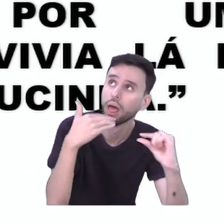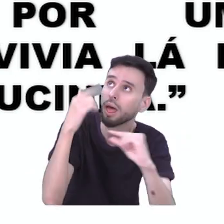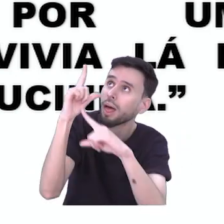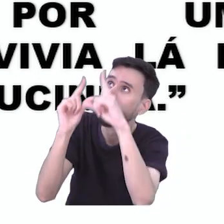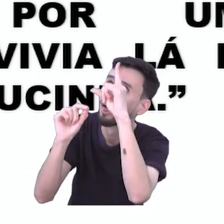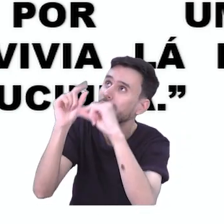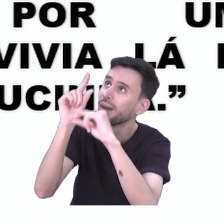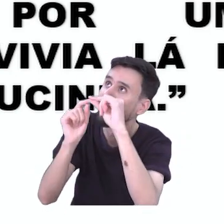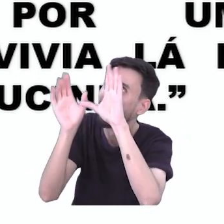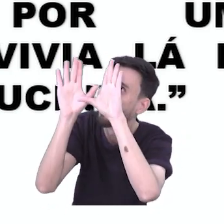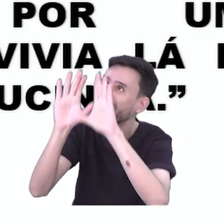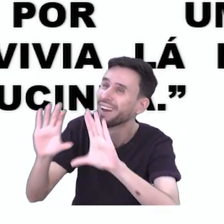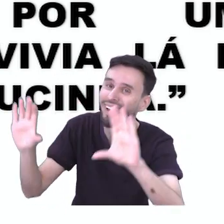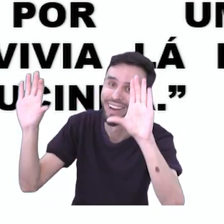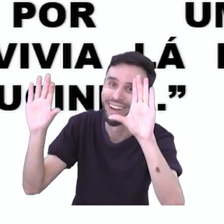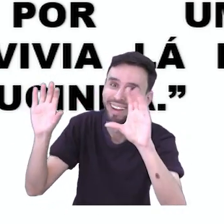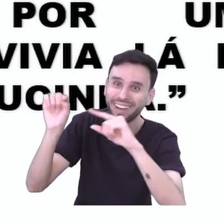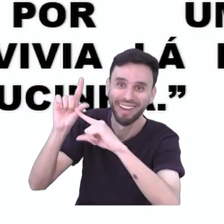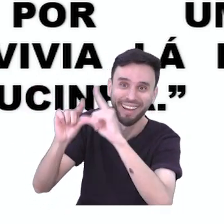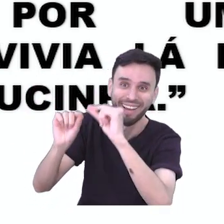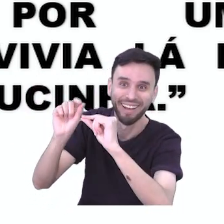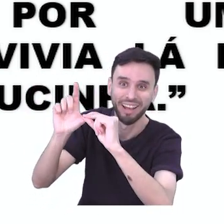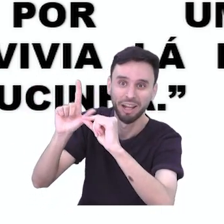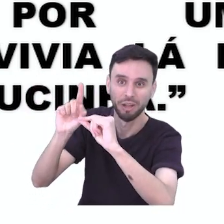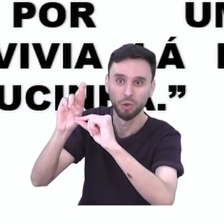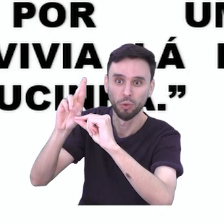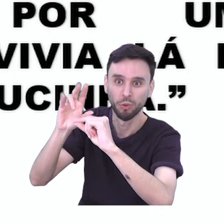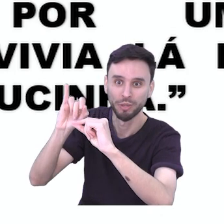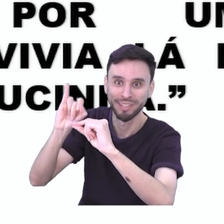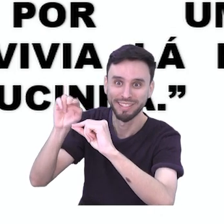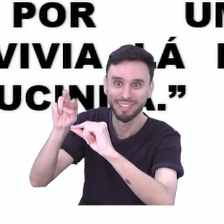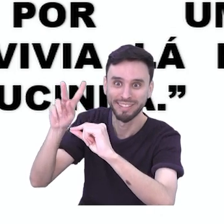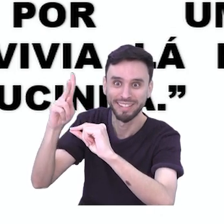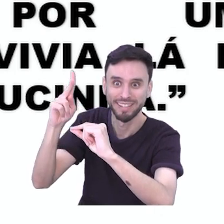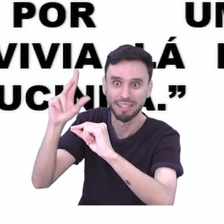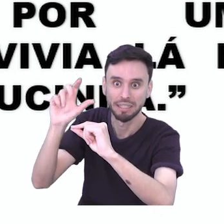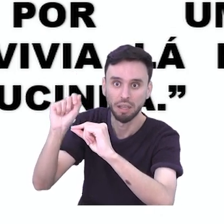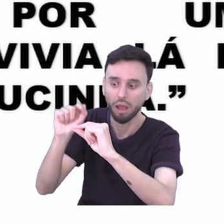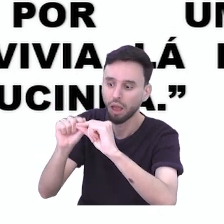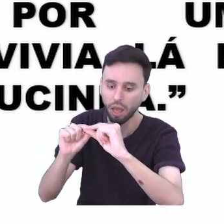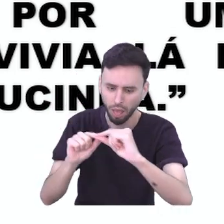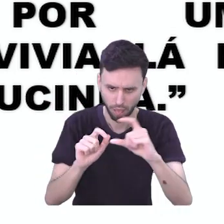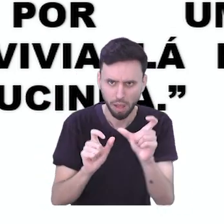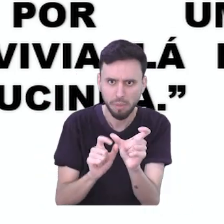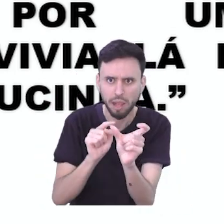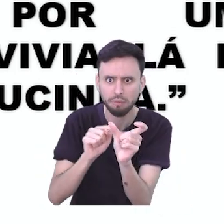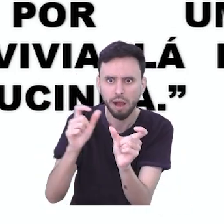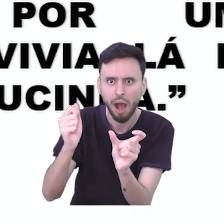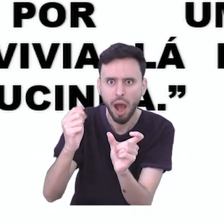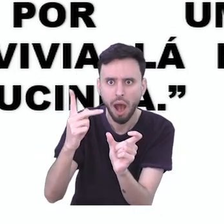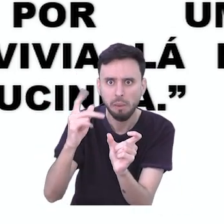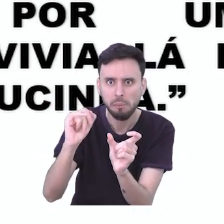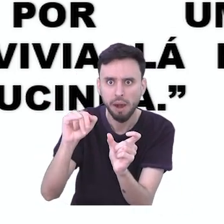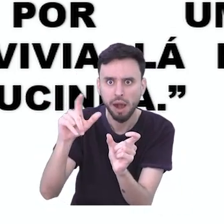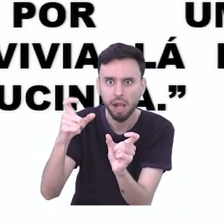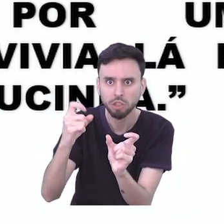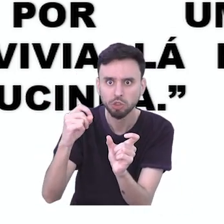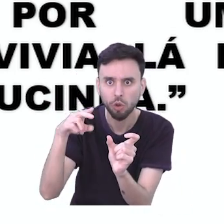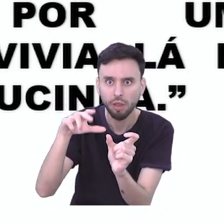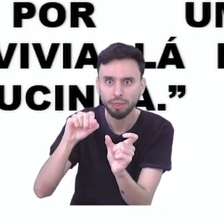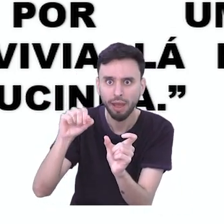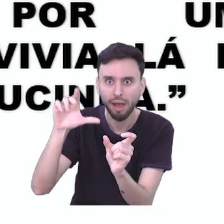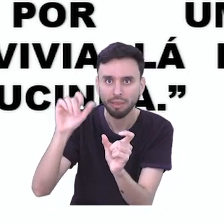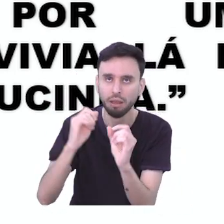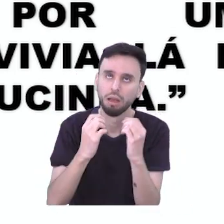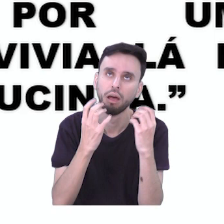estrela que vivia lá no céu, chamada Lucinha. Olhem ali o termo apaixonado, gente. Legal,